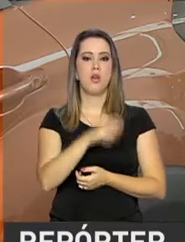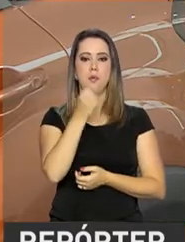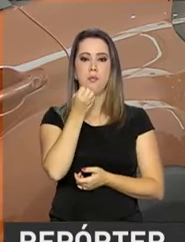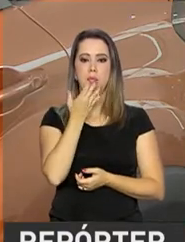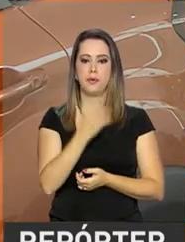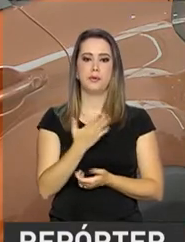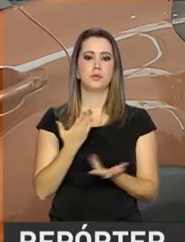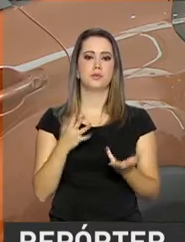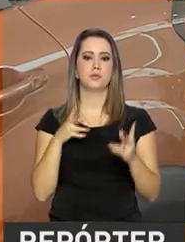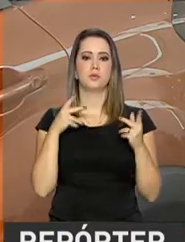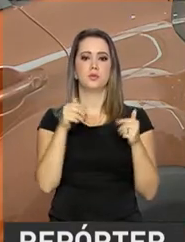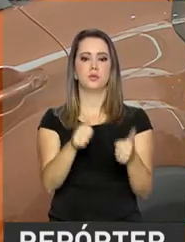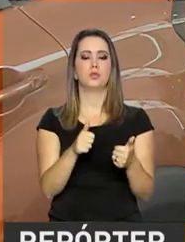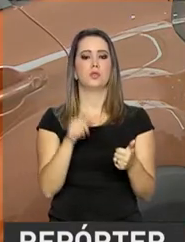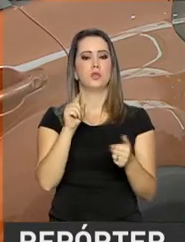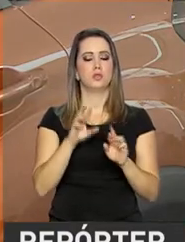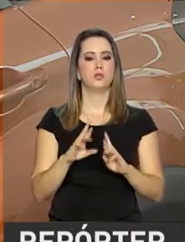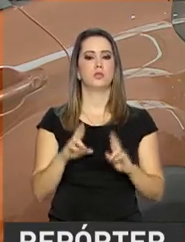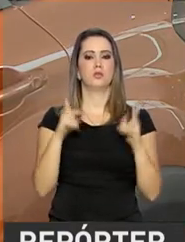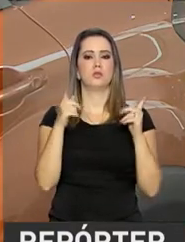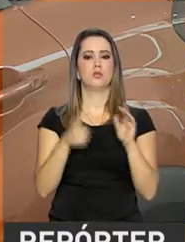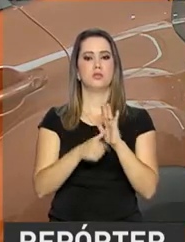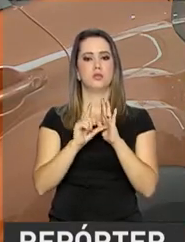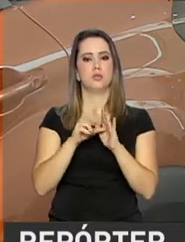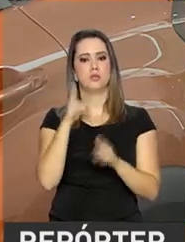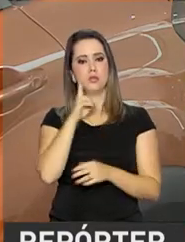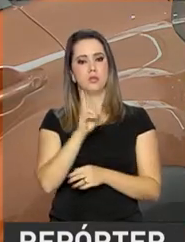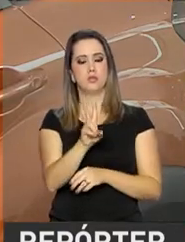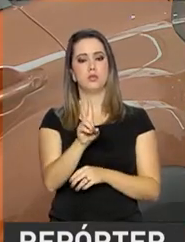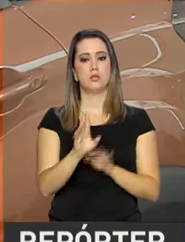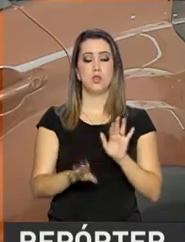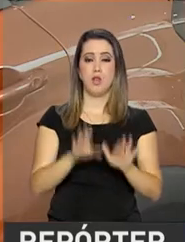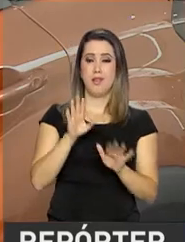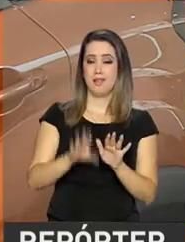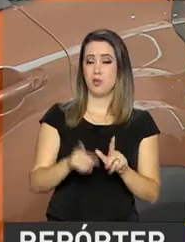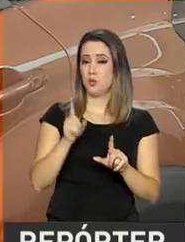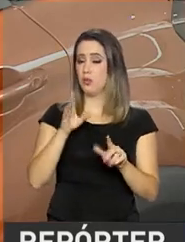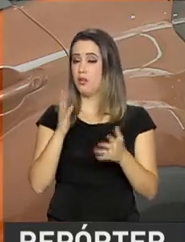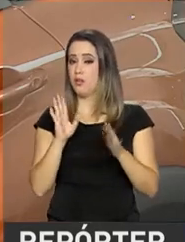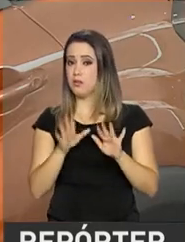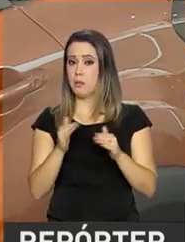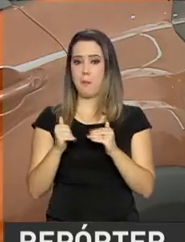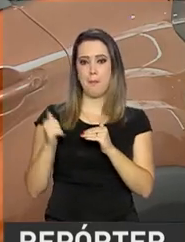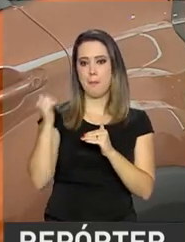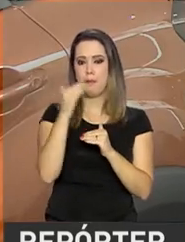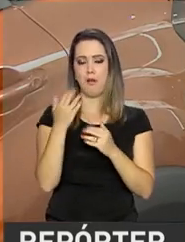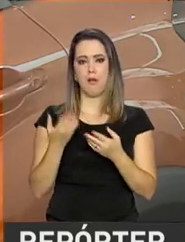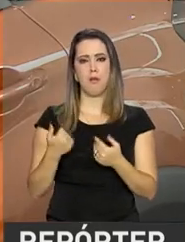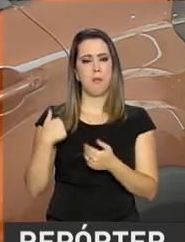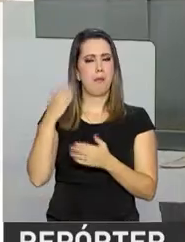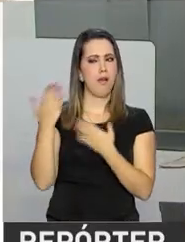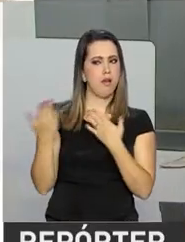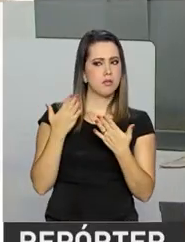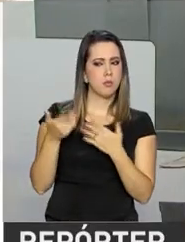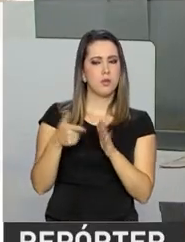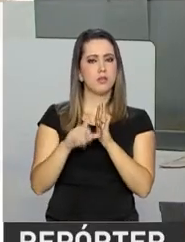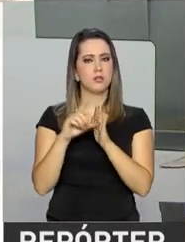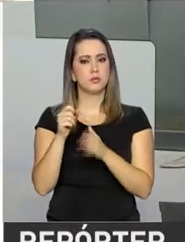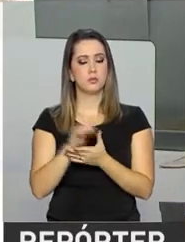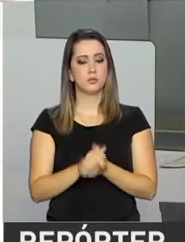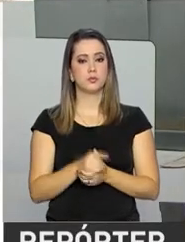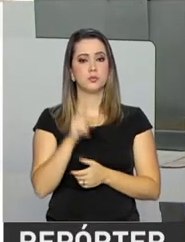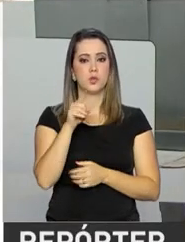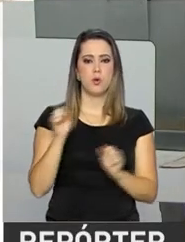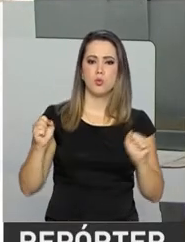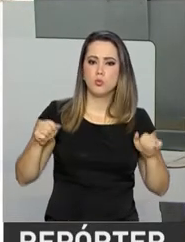é totalmente diferente do que eu estava vendo né algumas coisas a mais do outro o movimento foi